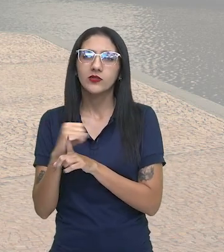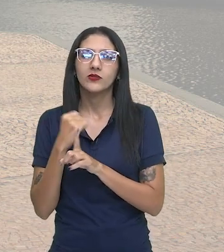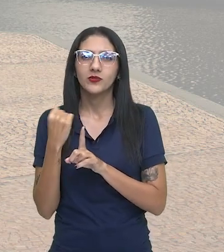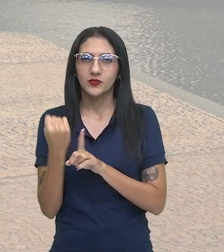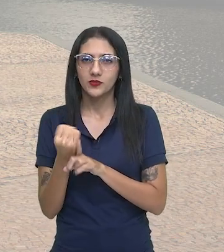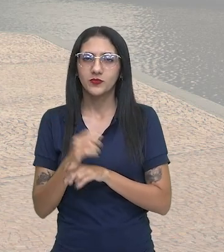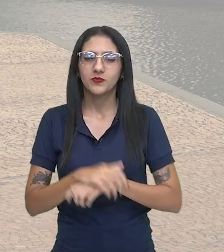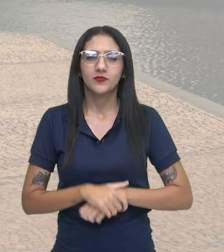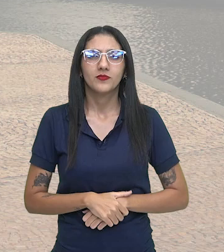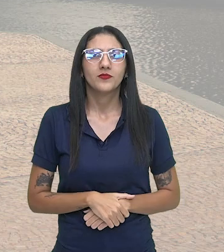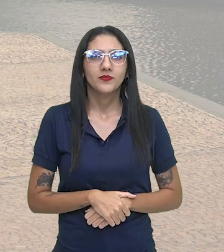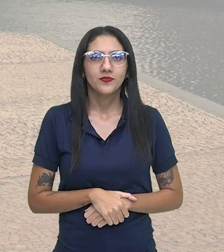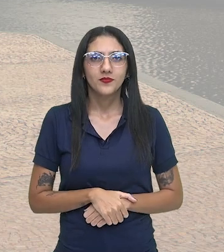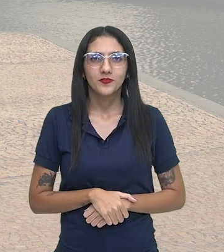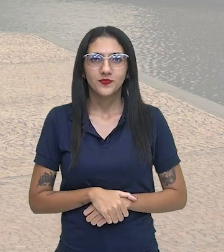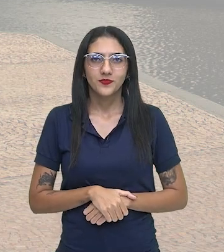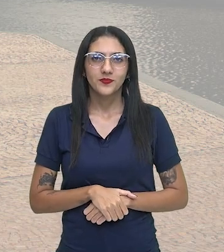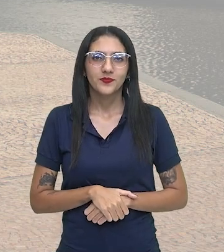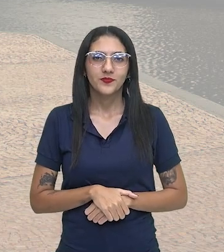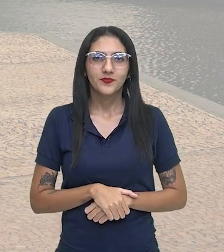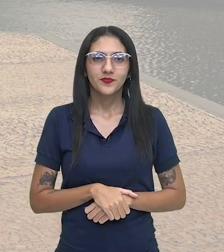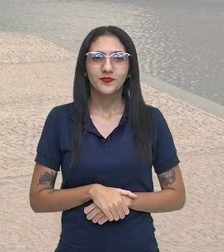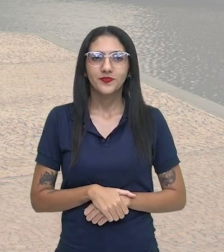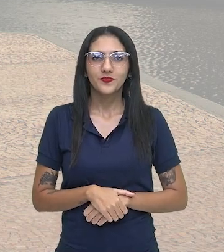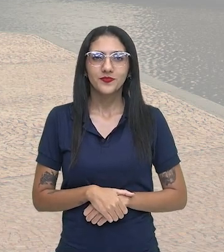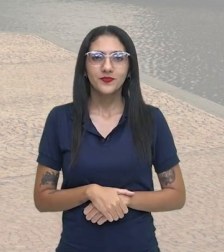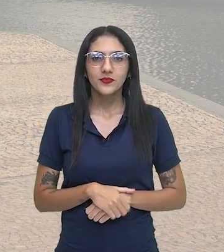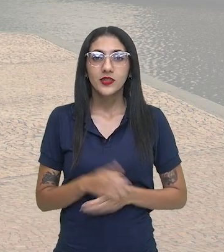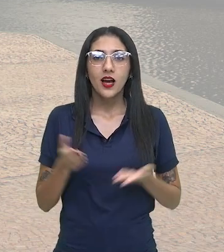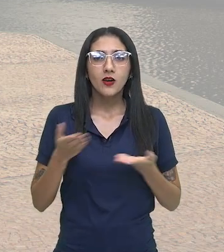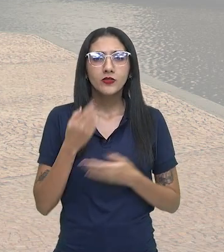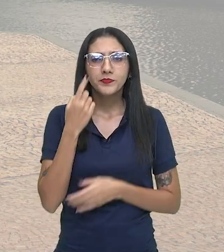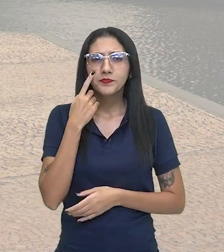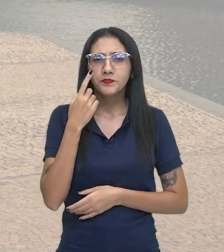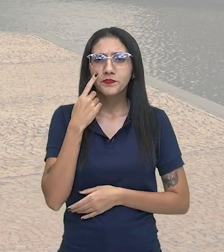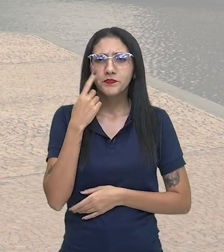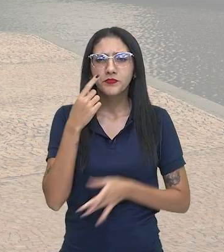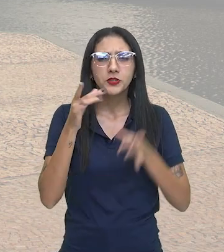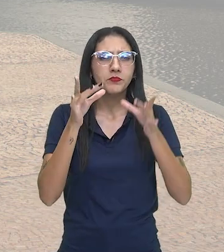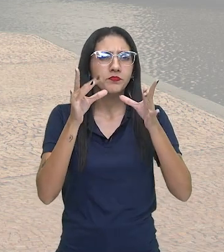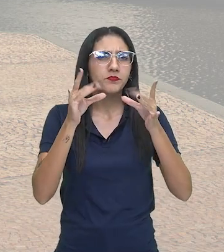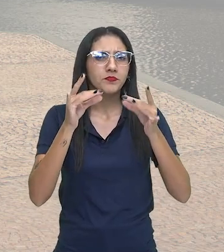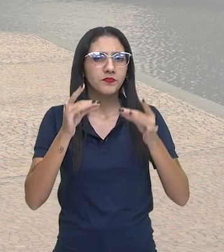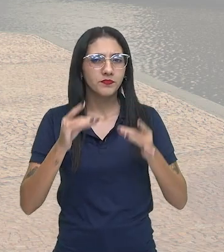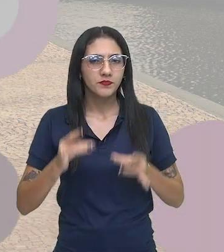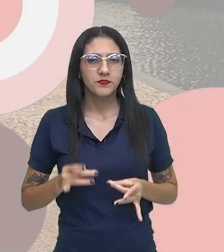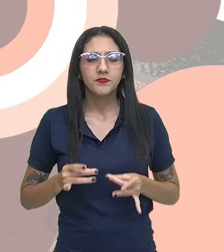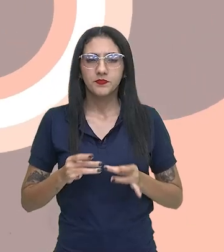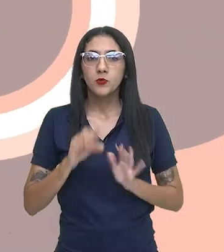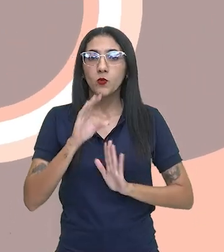modernas. Tudo bem? Agora vamos então falar sobre poder, conceito e definição.